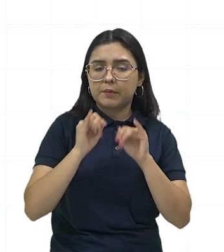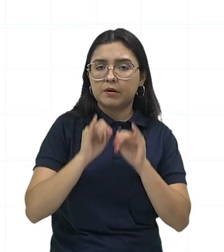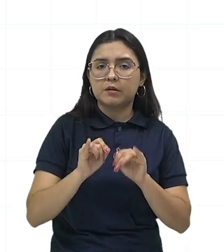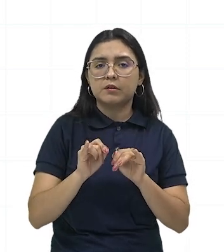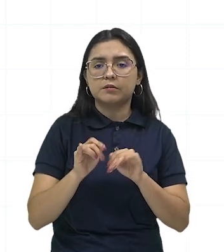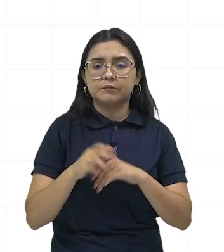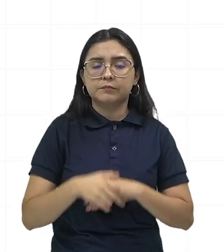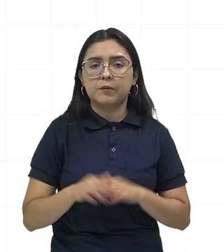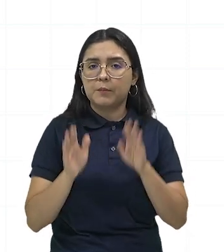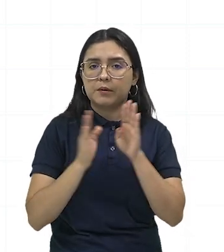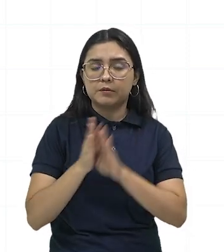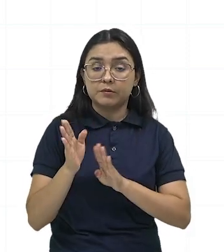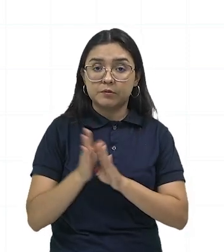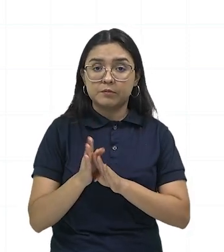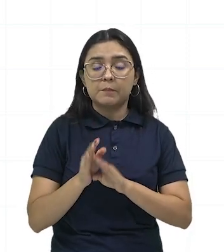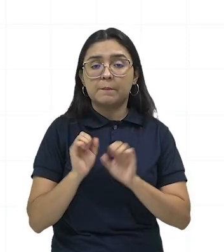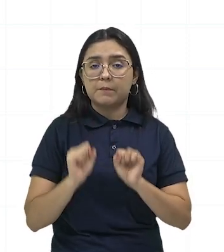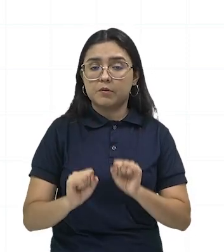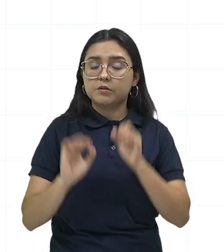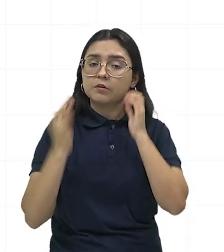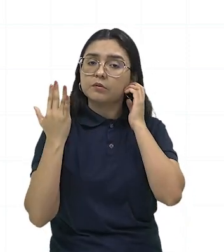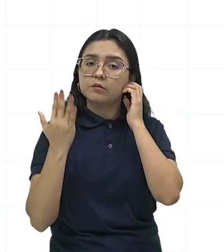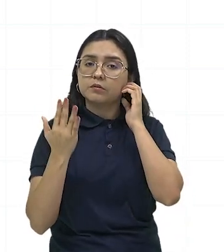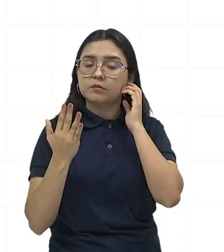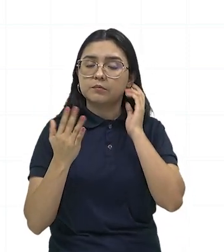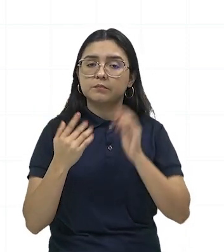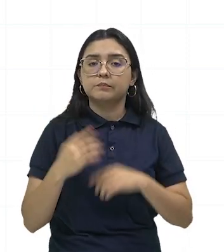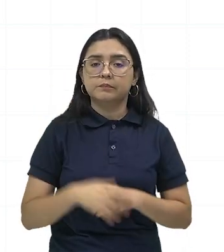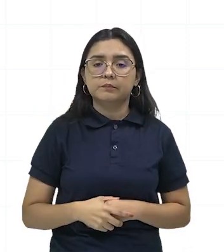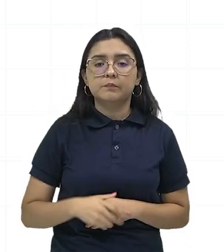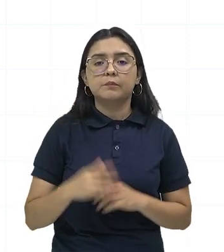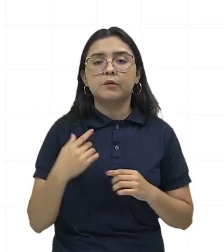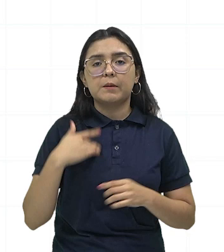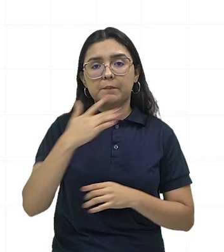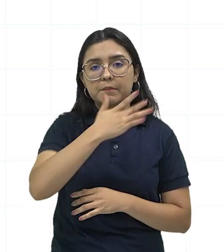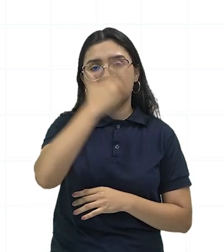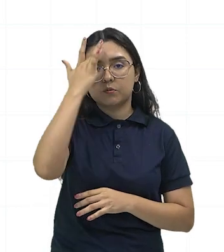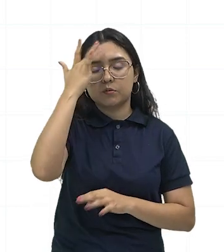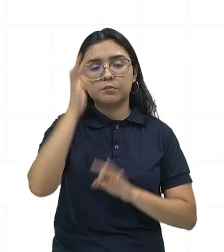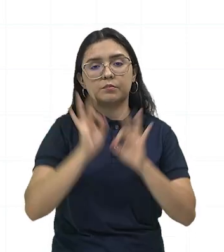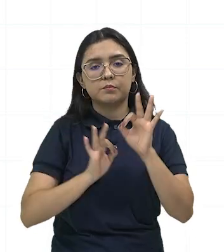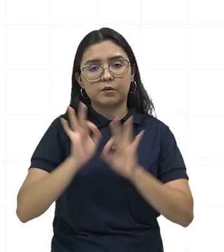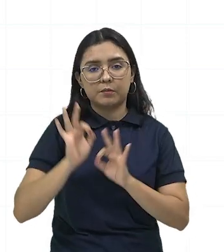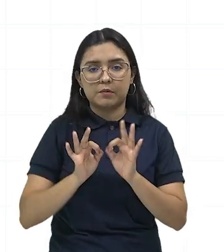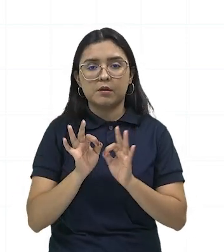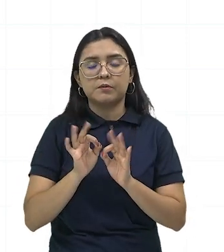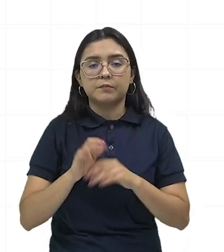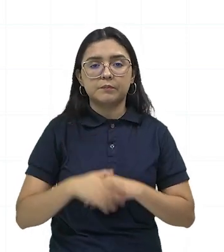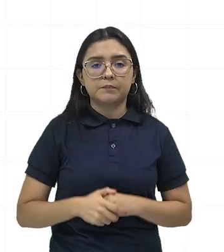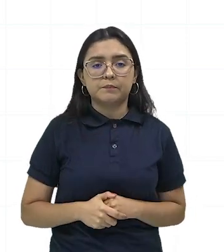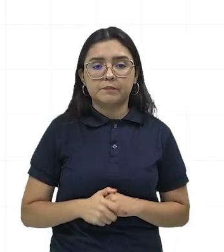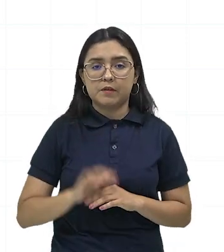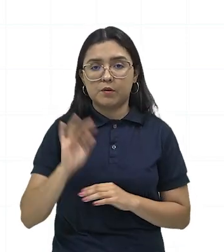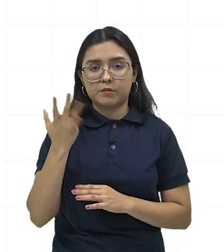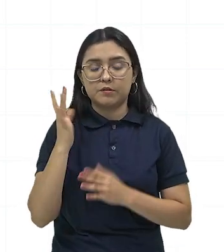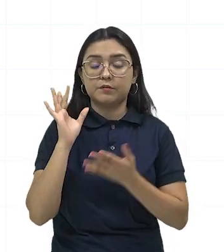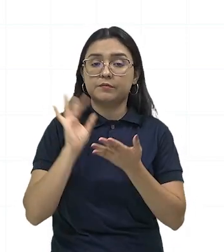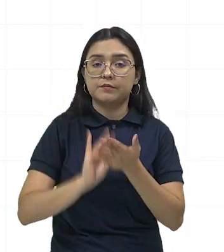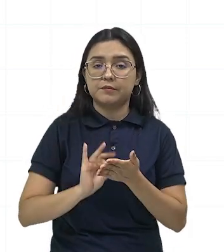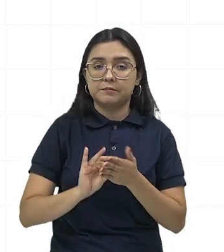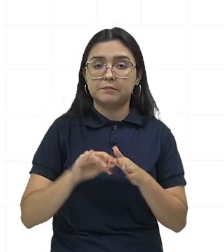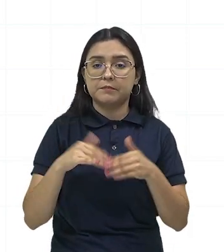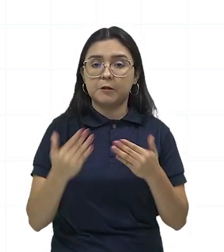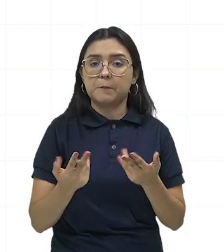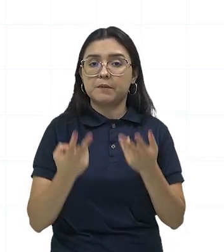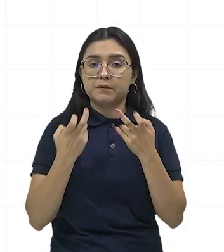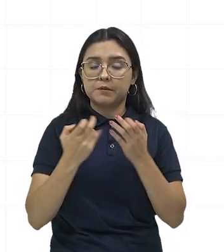algum ideal? Isso pode acontecer porque foi programado por pessoas. Inclusive, acontece de fato. Então percebam que a